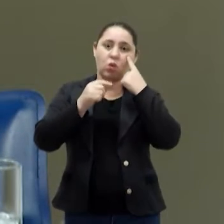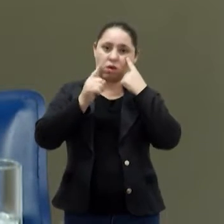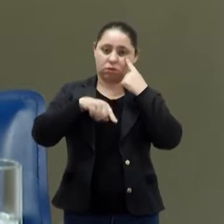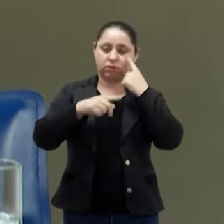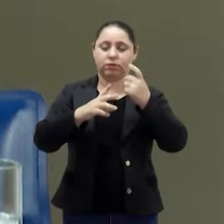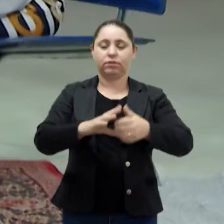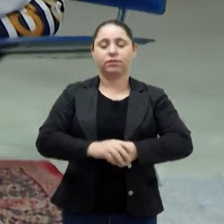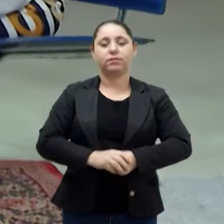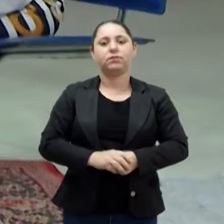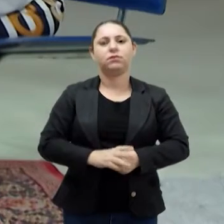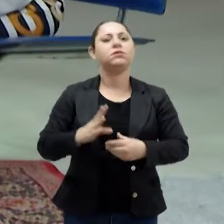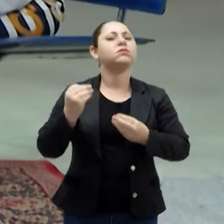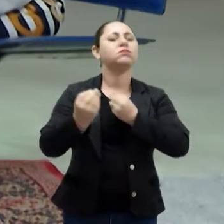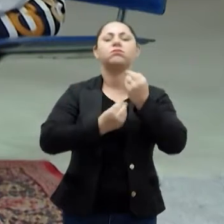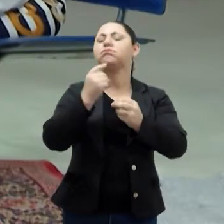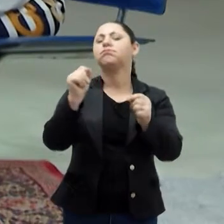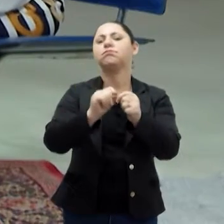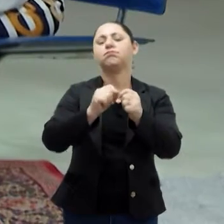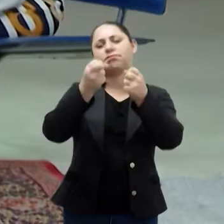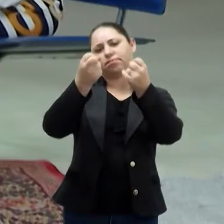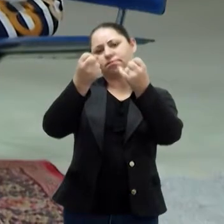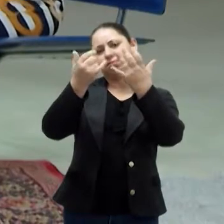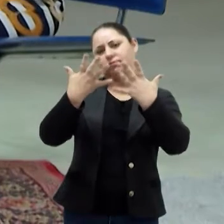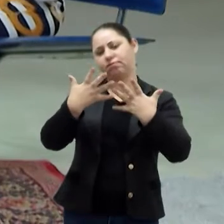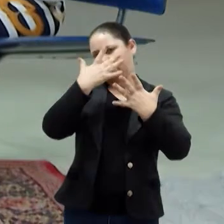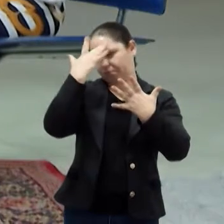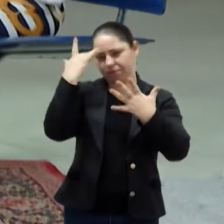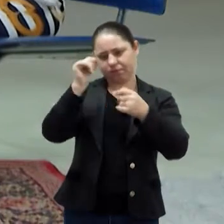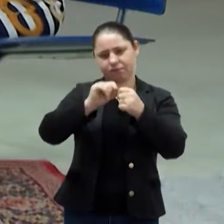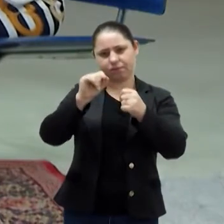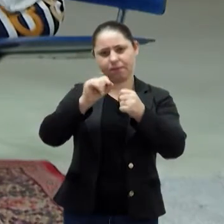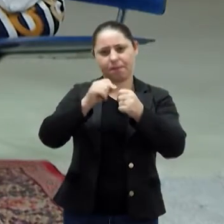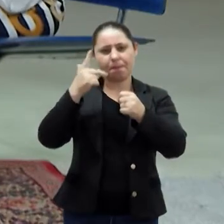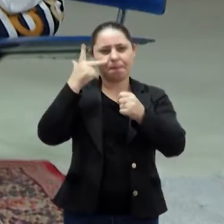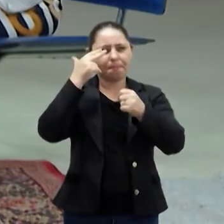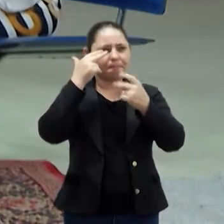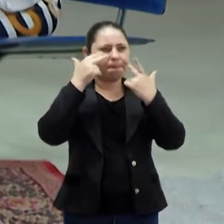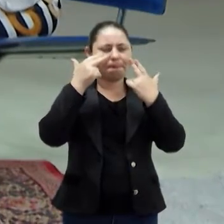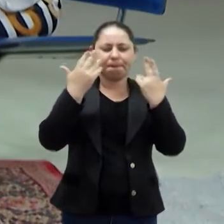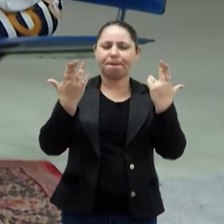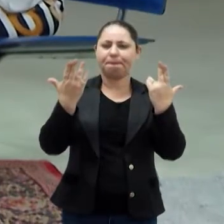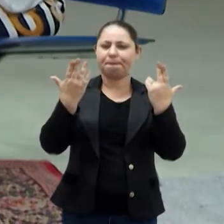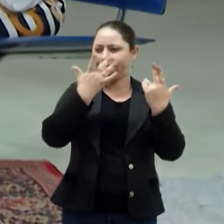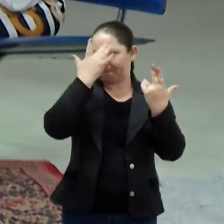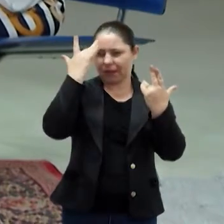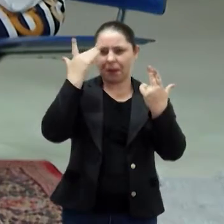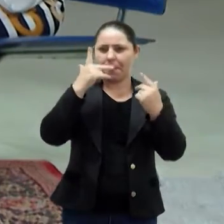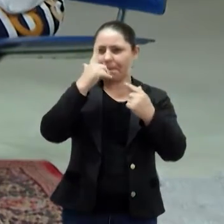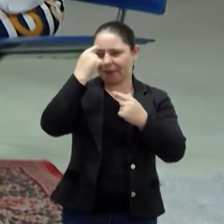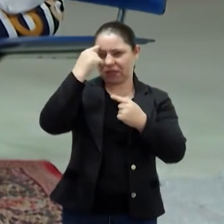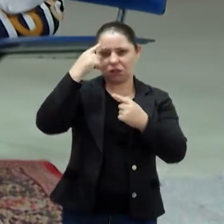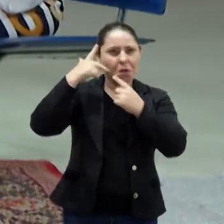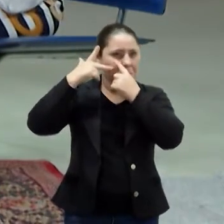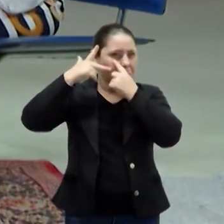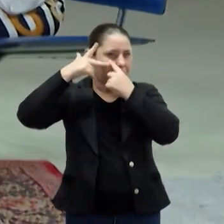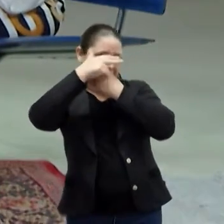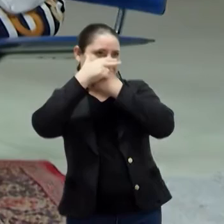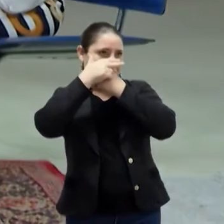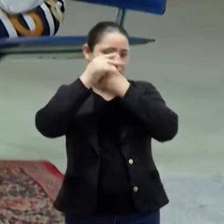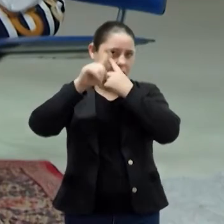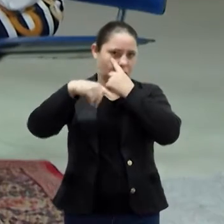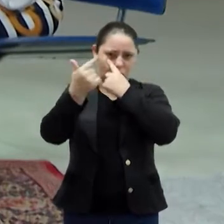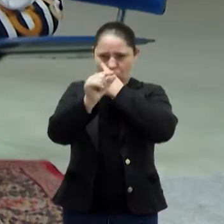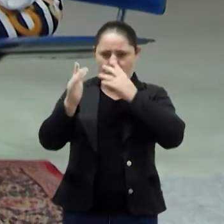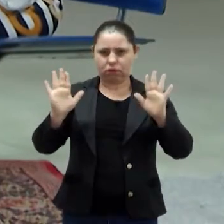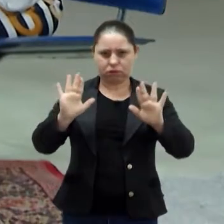olho. E como que é feito? Eu queria que o senhor explicasse para as pessoas como que é feita essa cirurgia, porque muita gente acha que corta o olho, né?